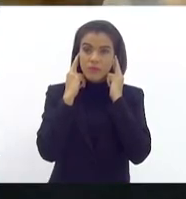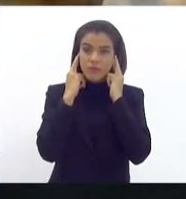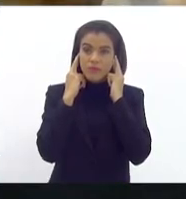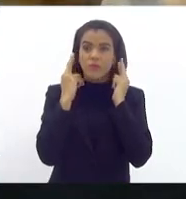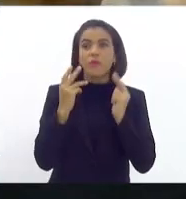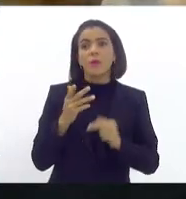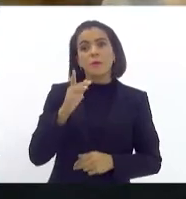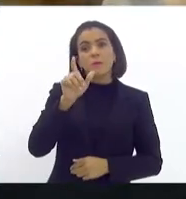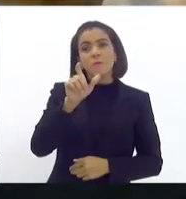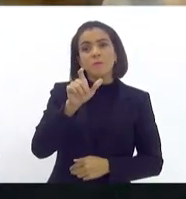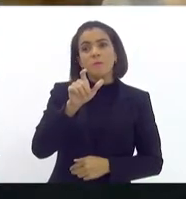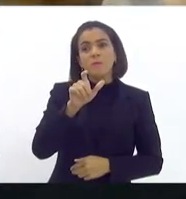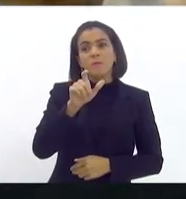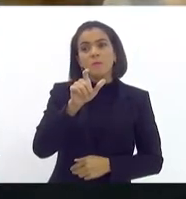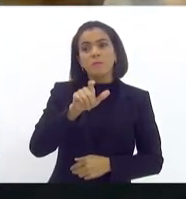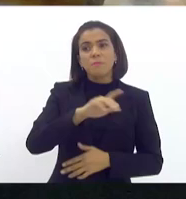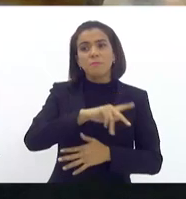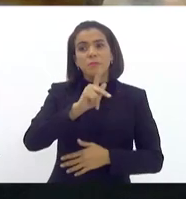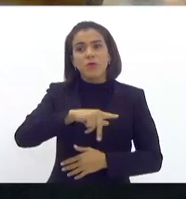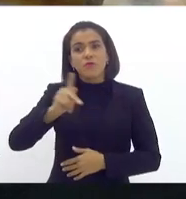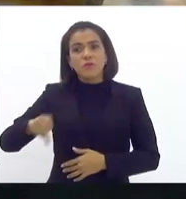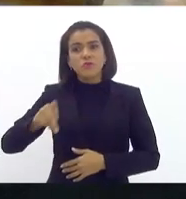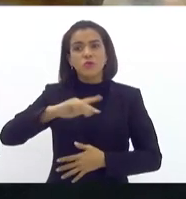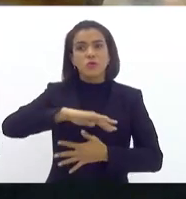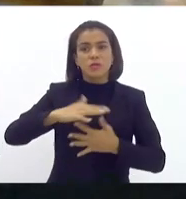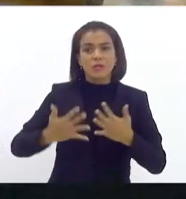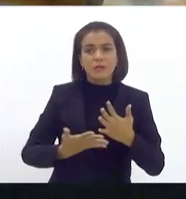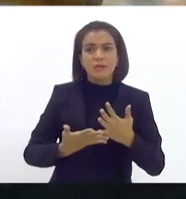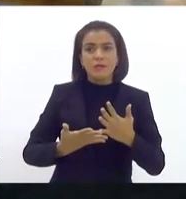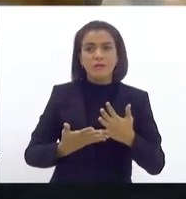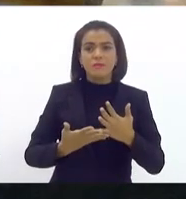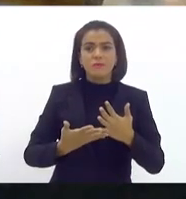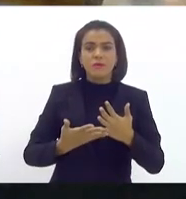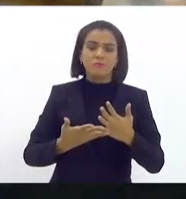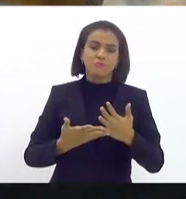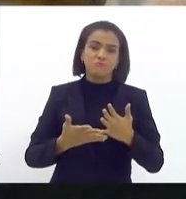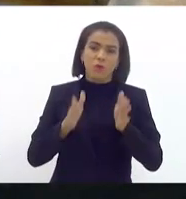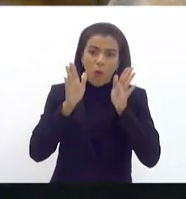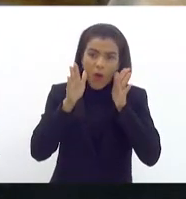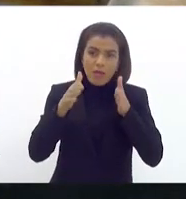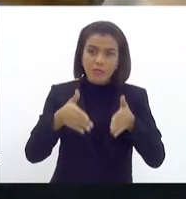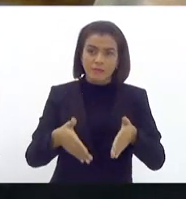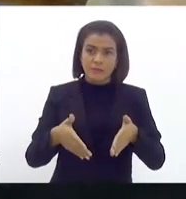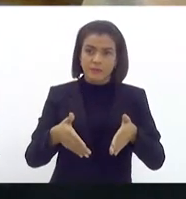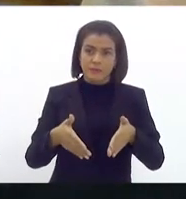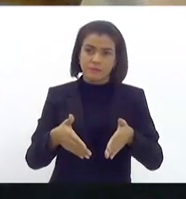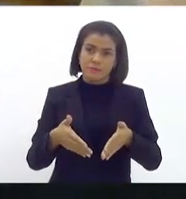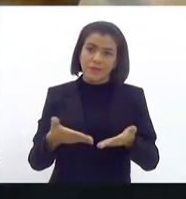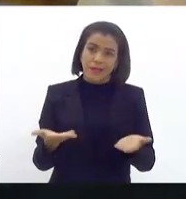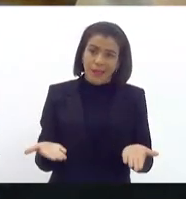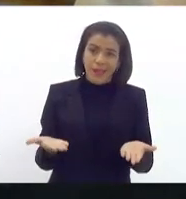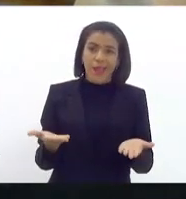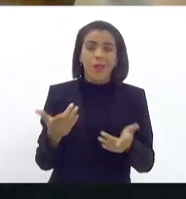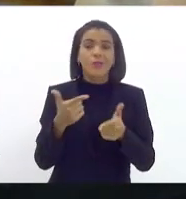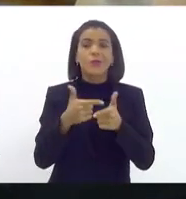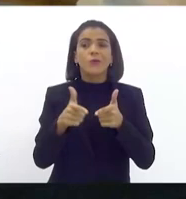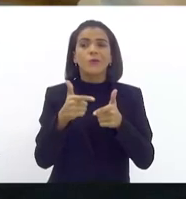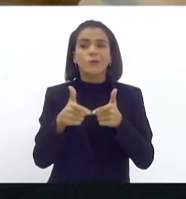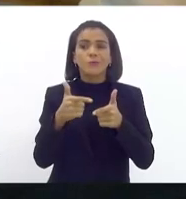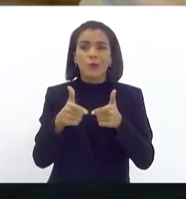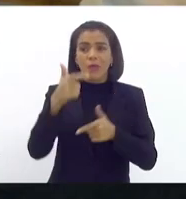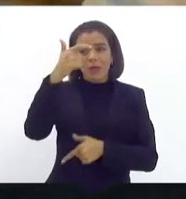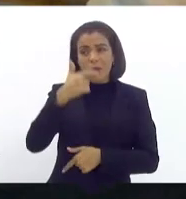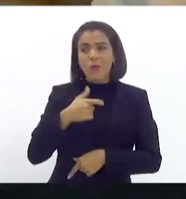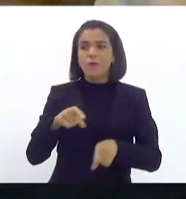inclusive, de Libras, enfim, eu acho que é uma matéria mais específica. A grande questão aqui é que eu